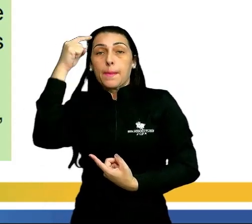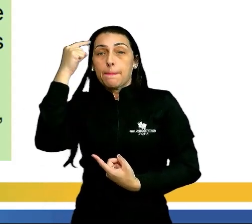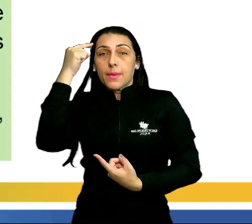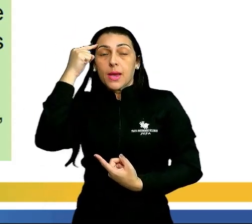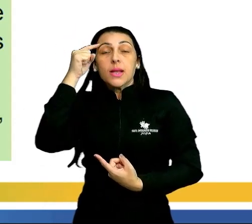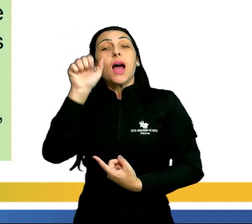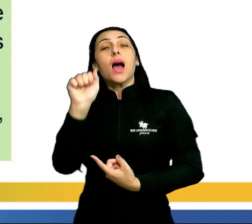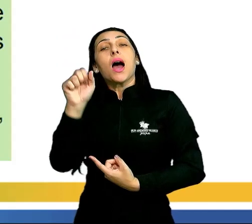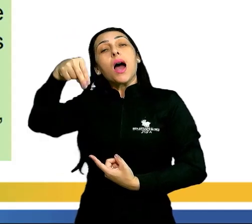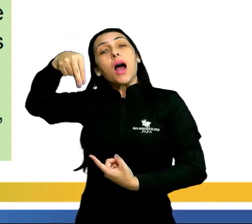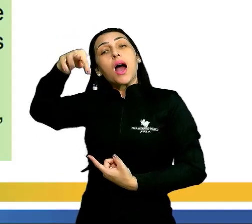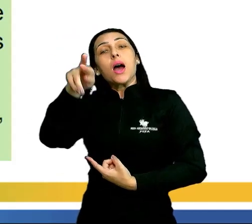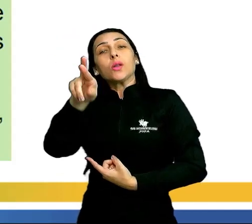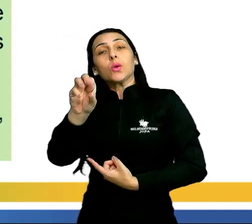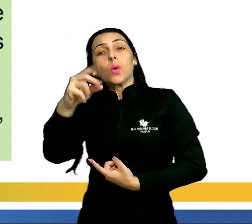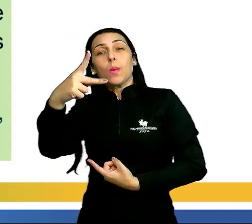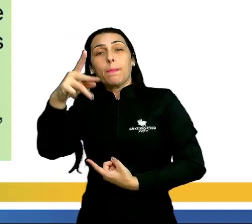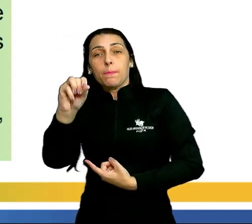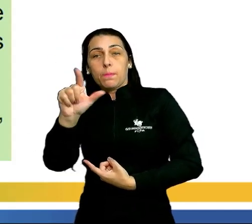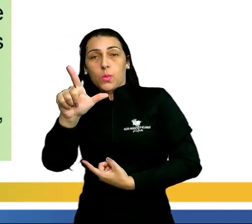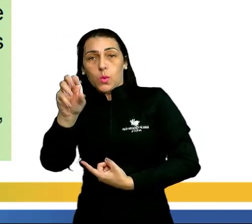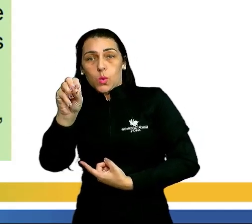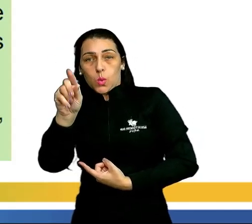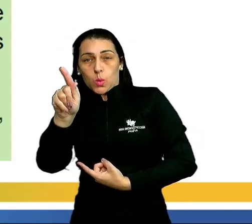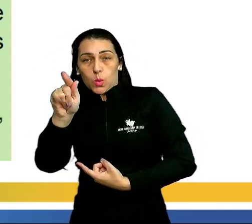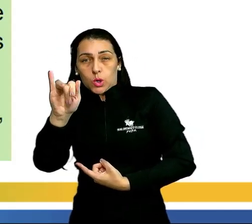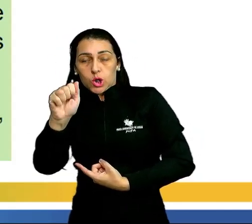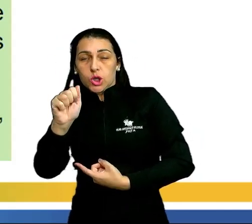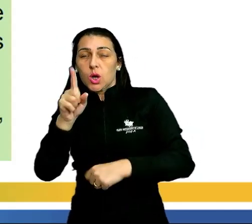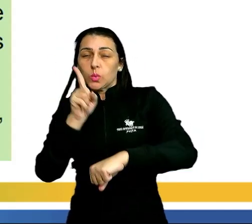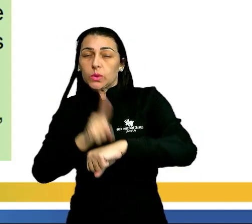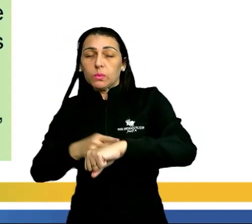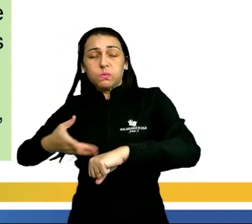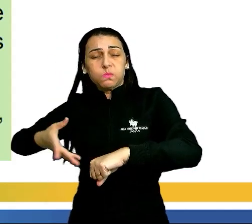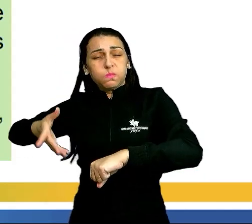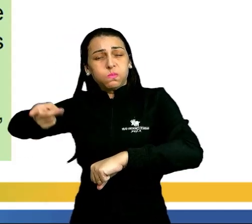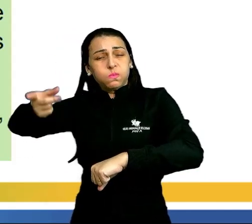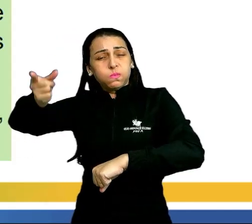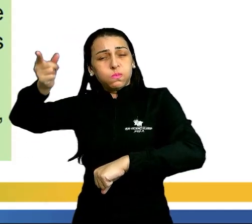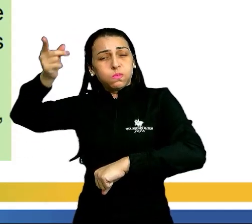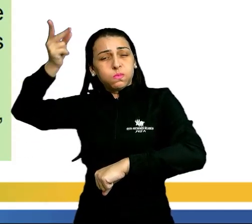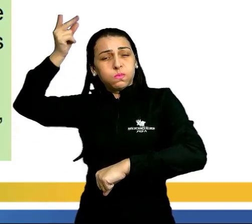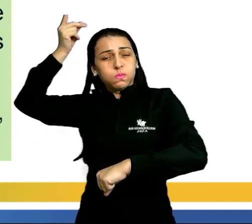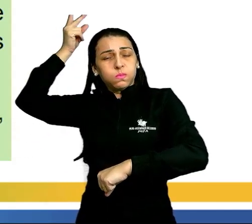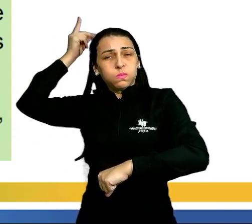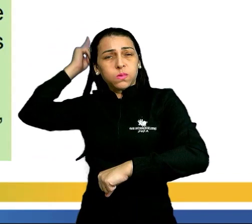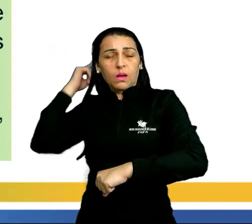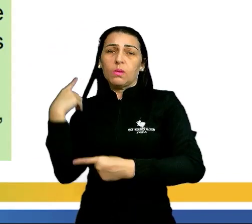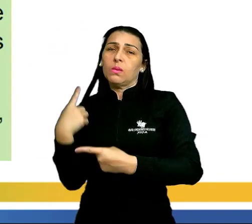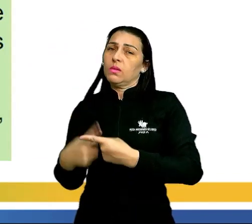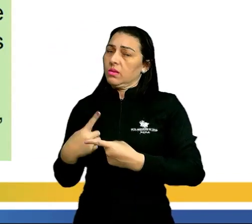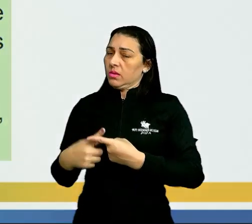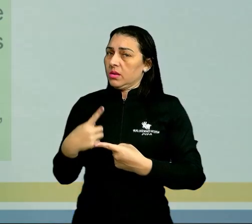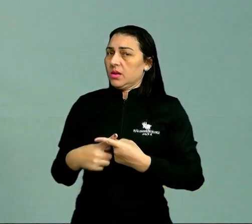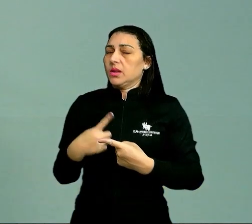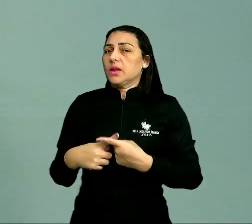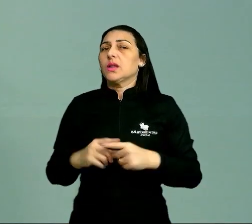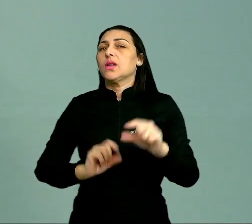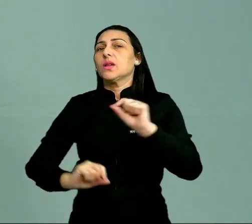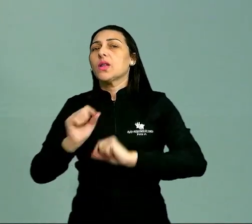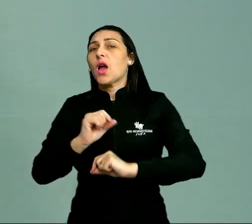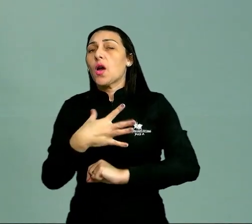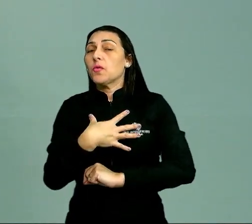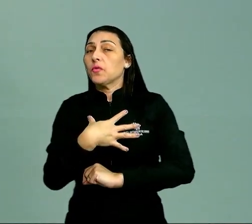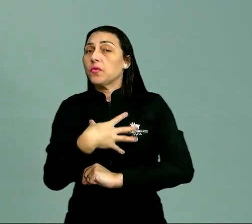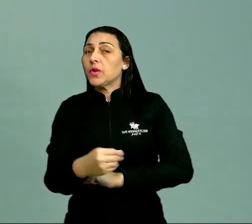pensa a antropologia, é um tempo muito antigo, porque praticamente a antropologia, que é, de certo modo,